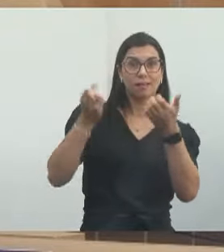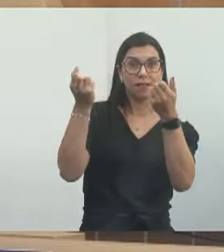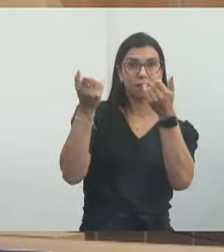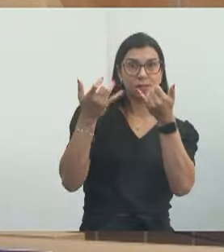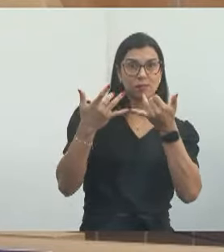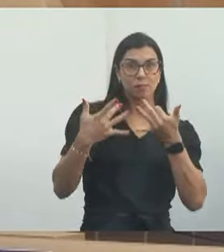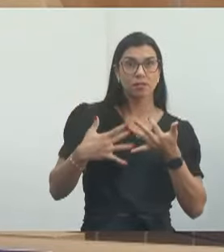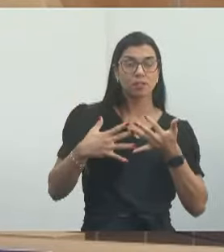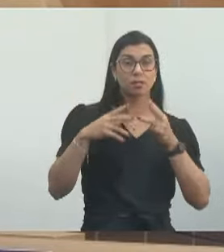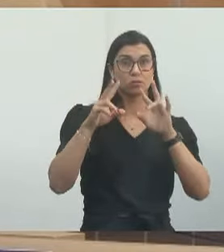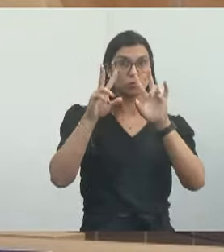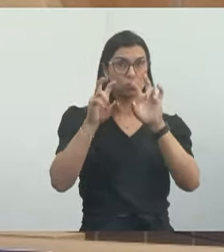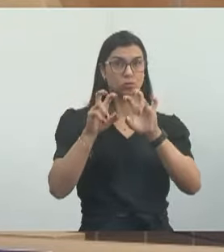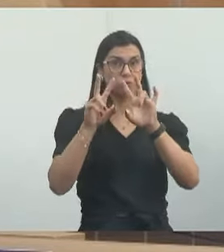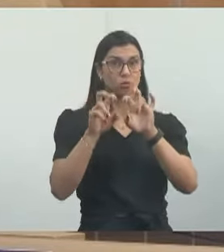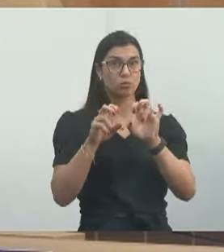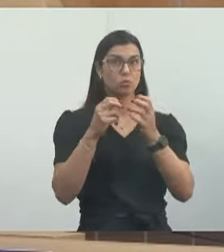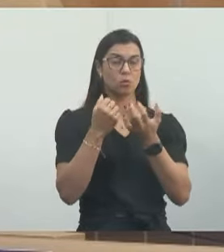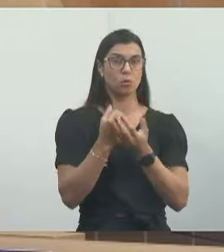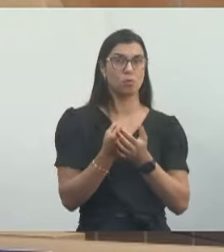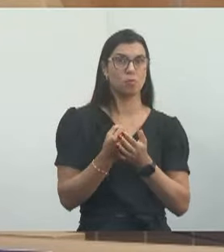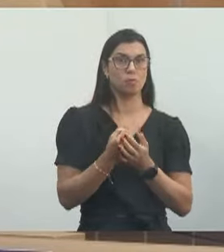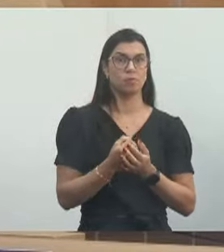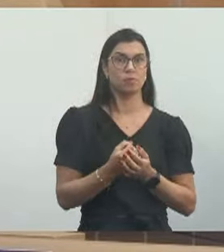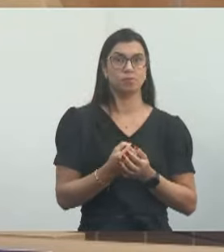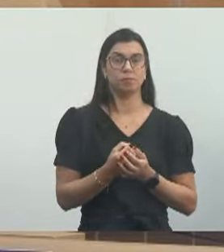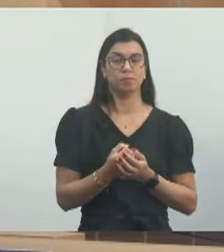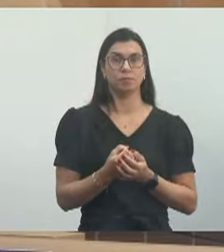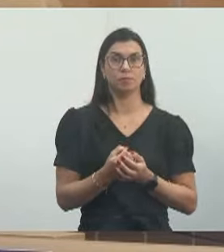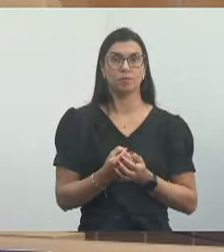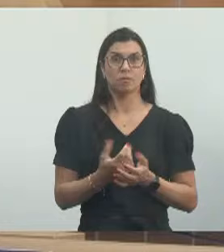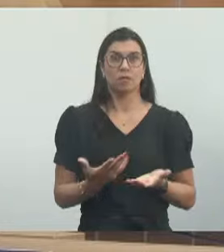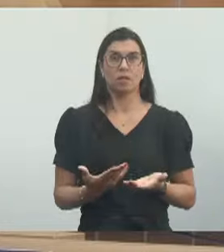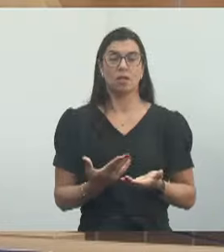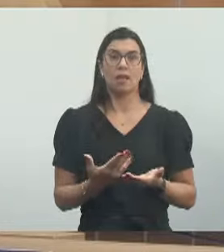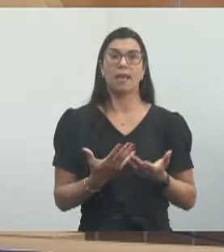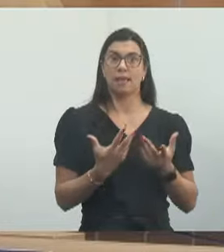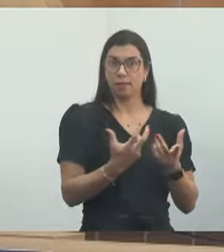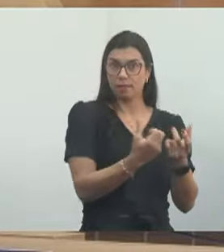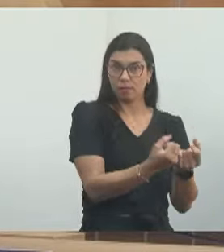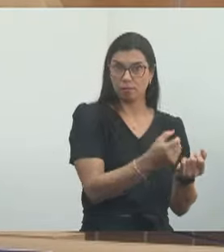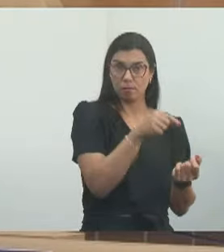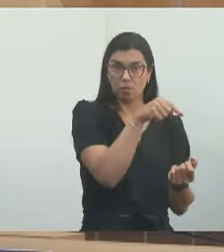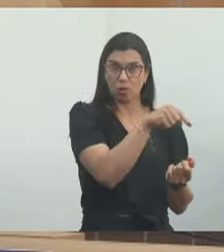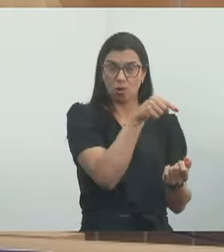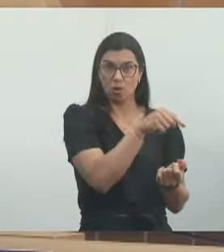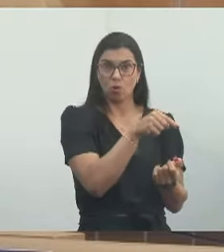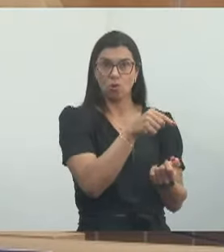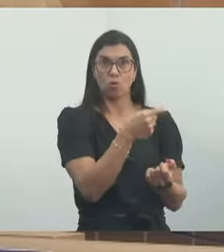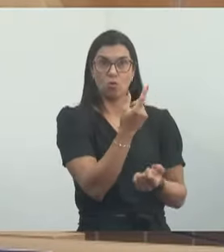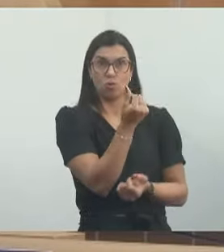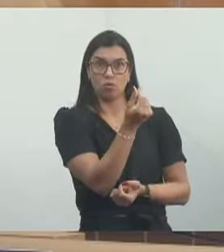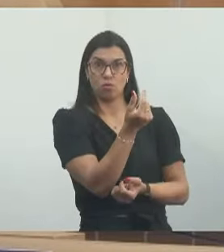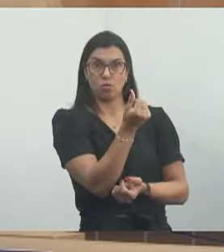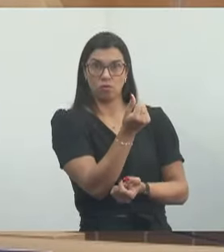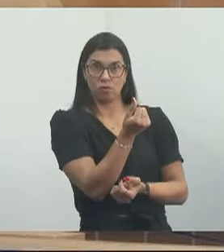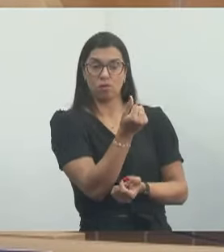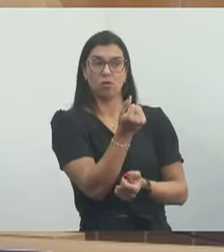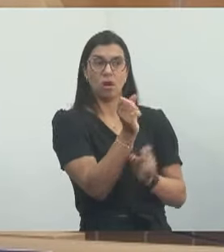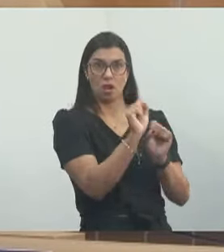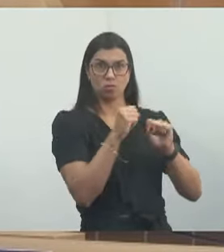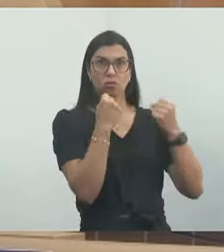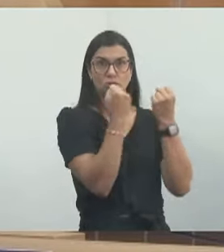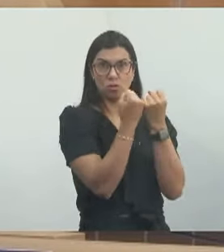deveria, de uma forma ilustrativa. Recebeu-se um valor, parte foi gasto pela